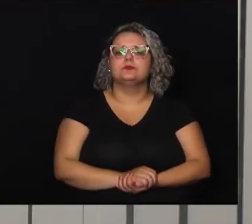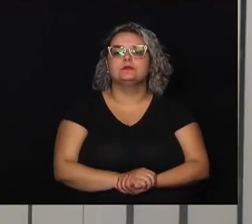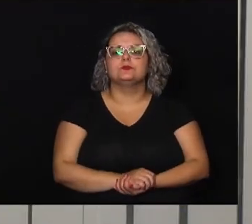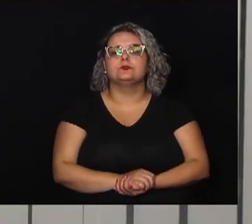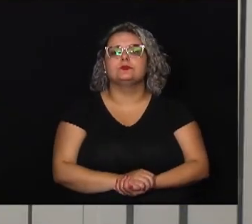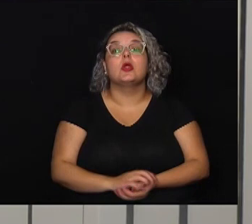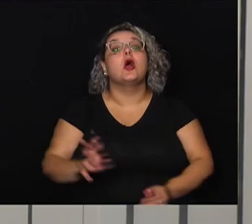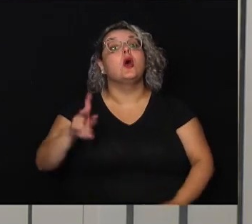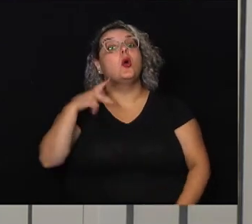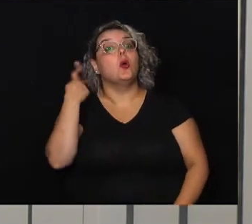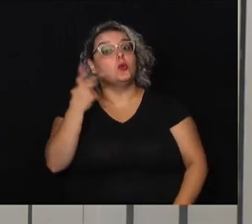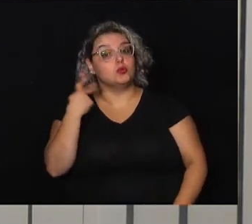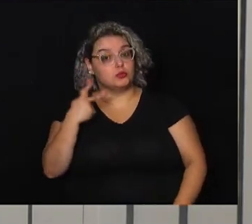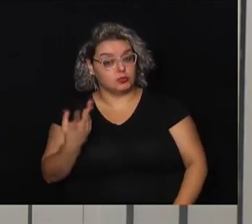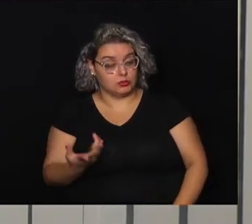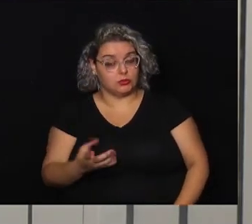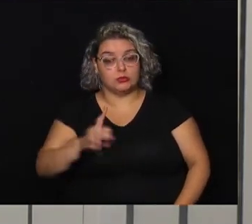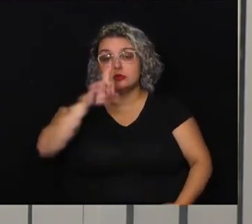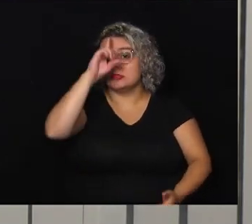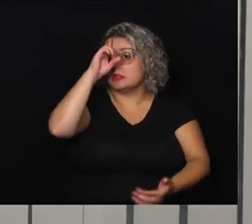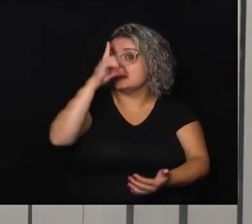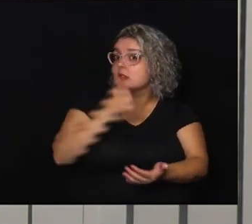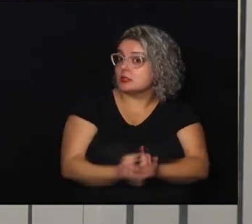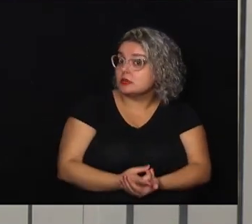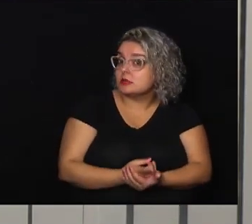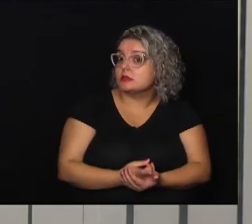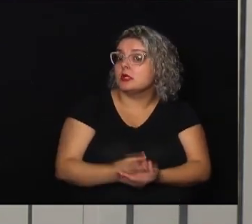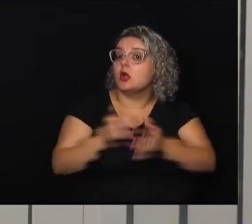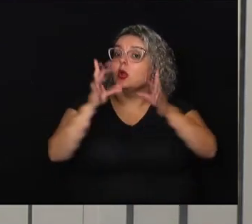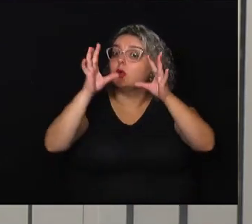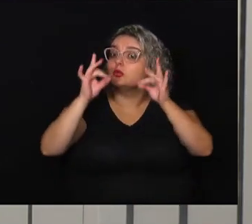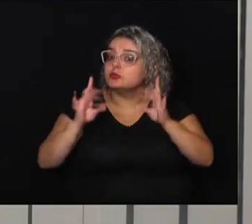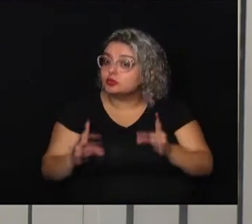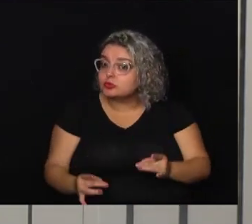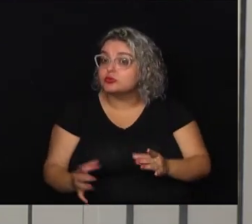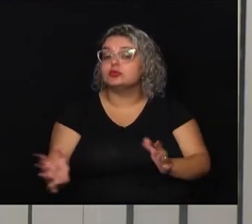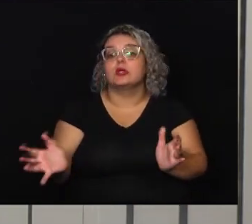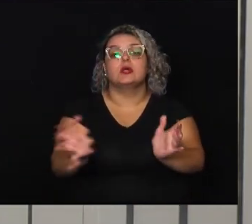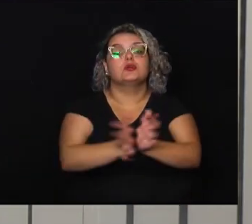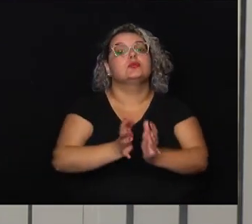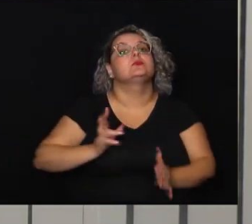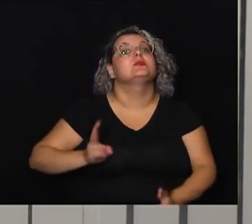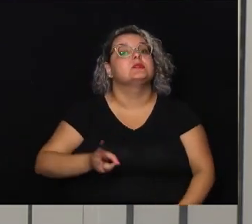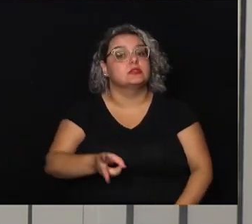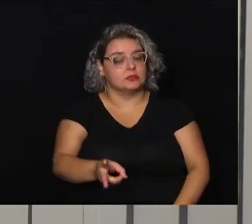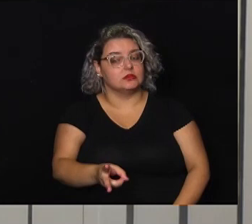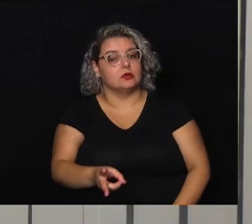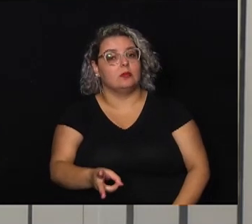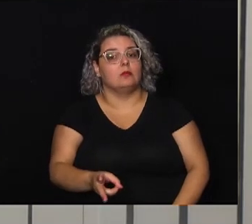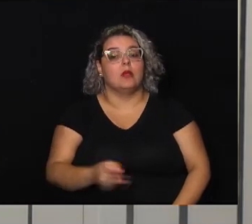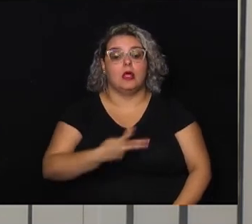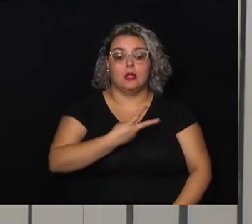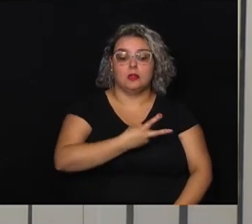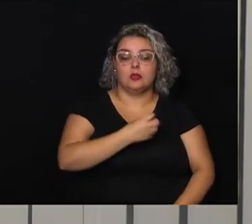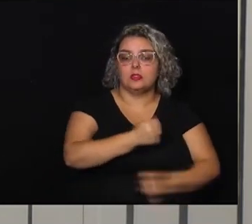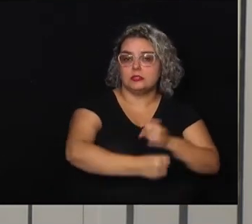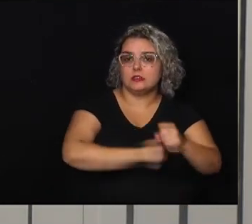Os vereadores definiram a composição das comissões permanentes para o biênio